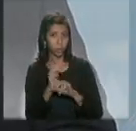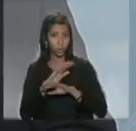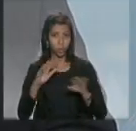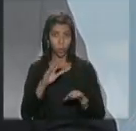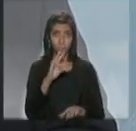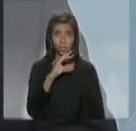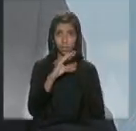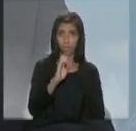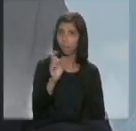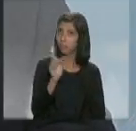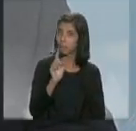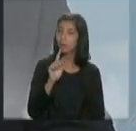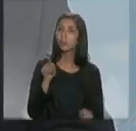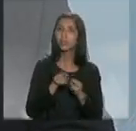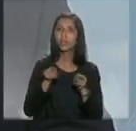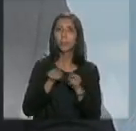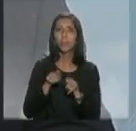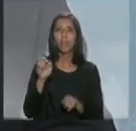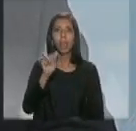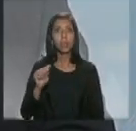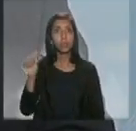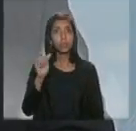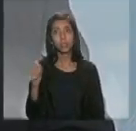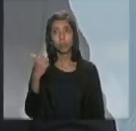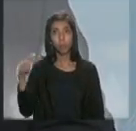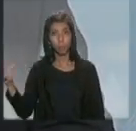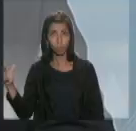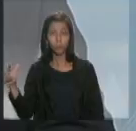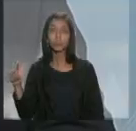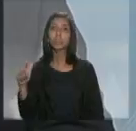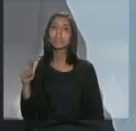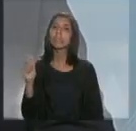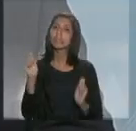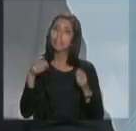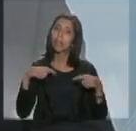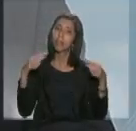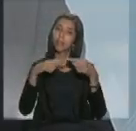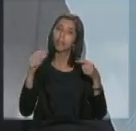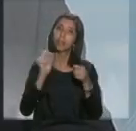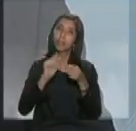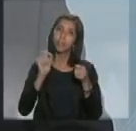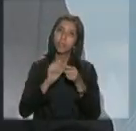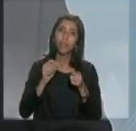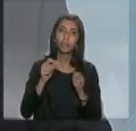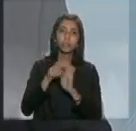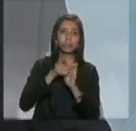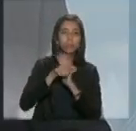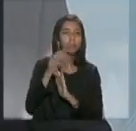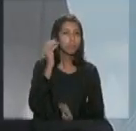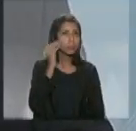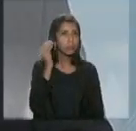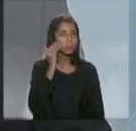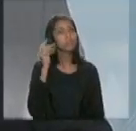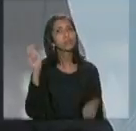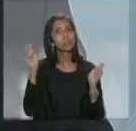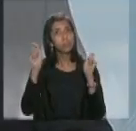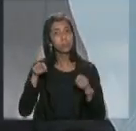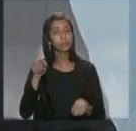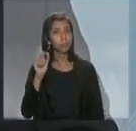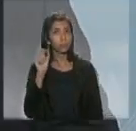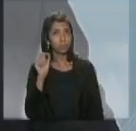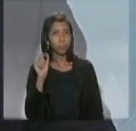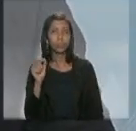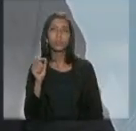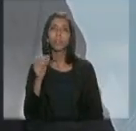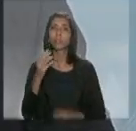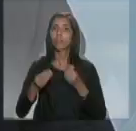só do banco de dados do tribunal, mas também em associação com o banco de dados externos, e você já aplicar de forma automática alguns testes de auditoria. Isso já dá para a